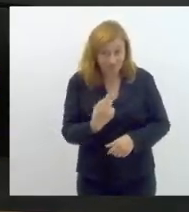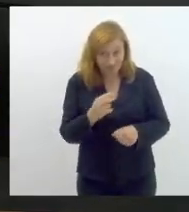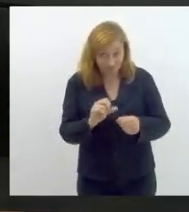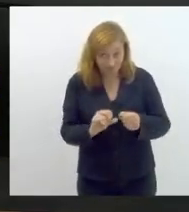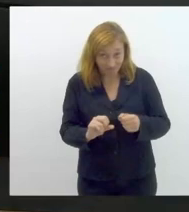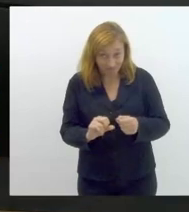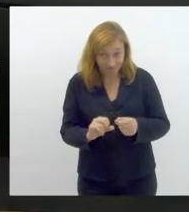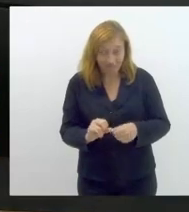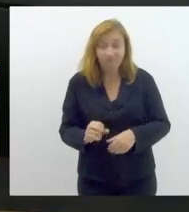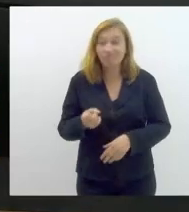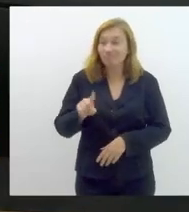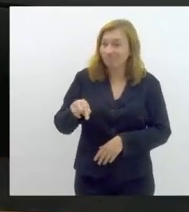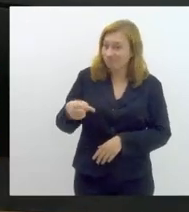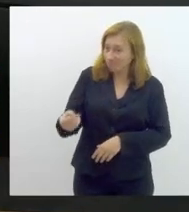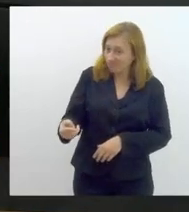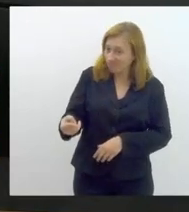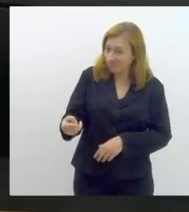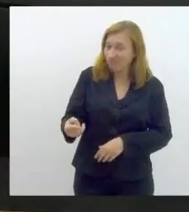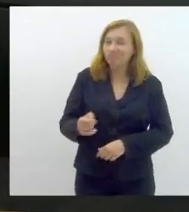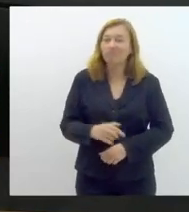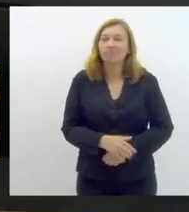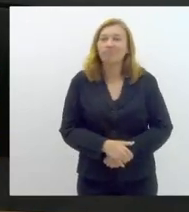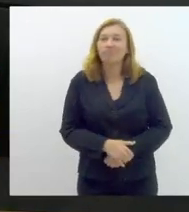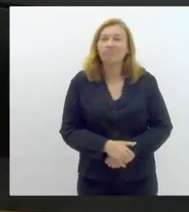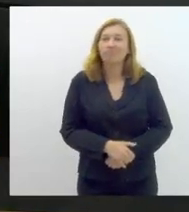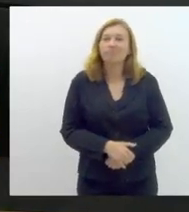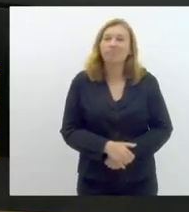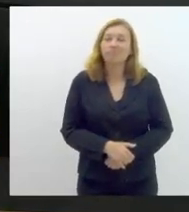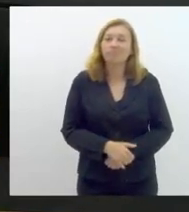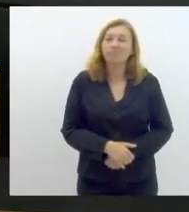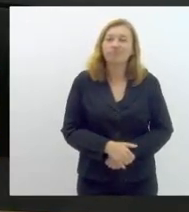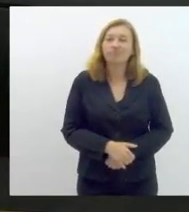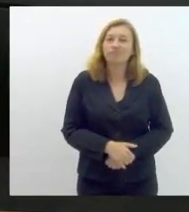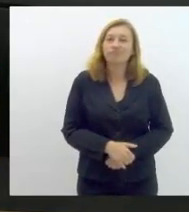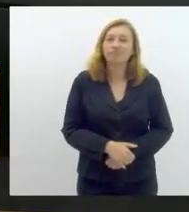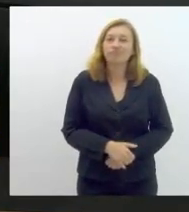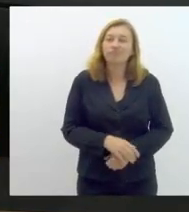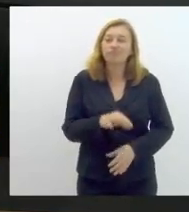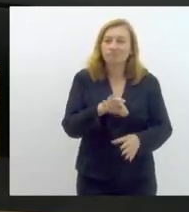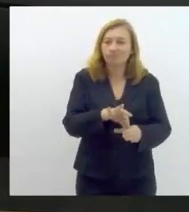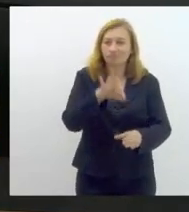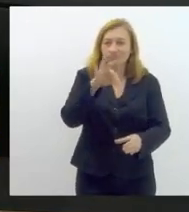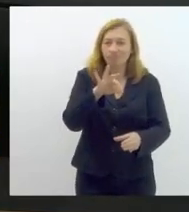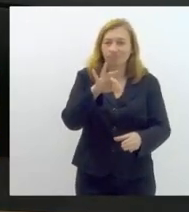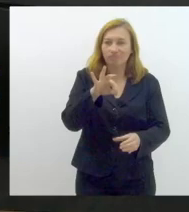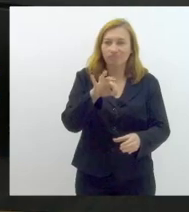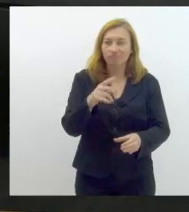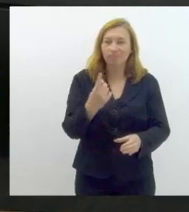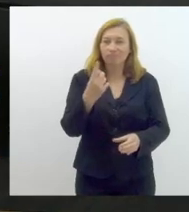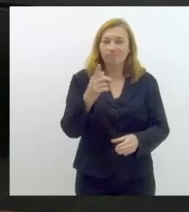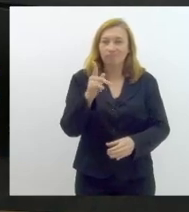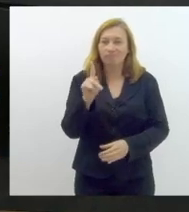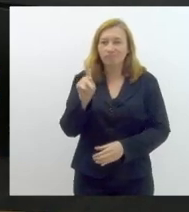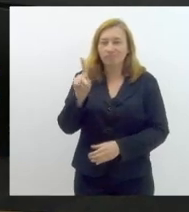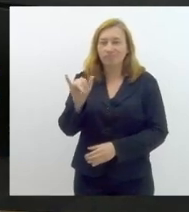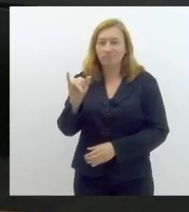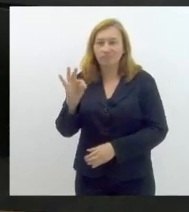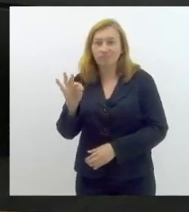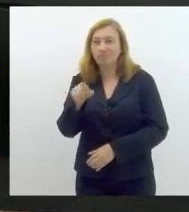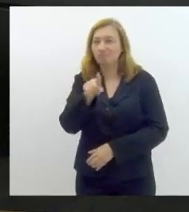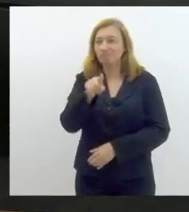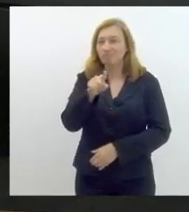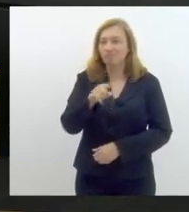fazer. Em seguida a essa ação, eu vou sortear um kit. É esse kit